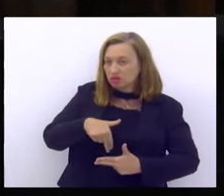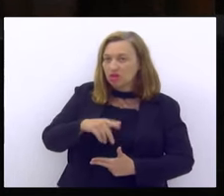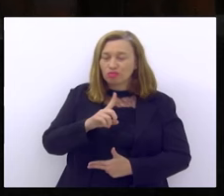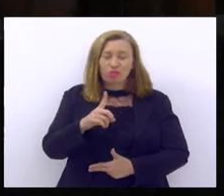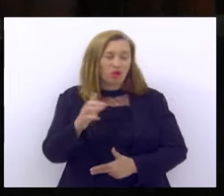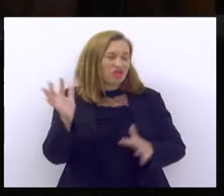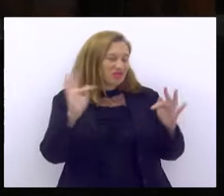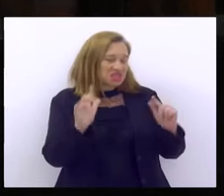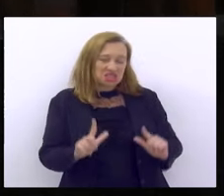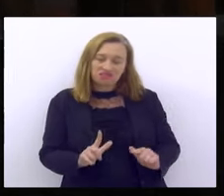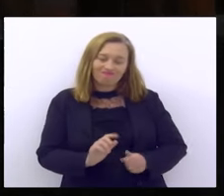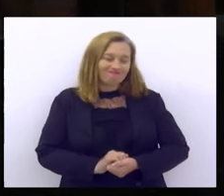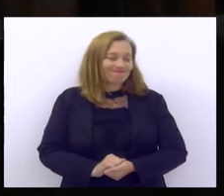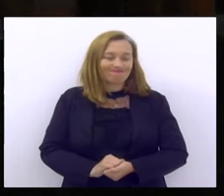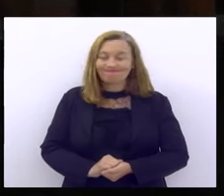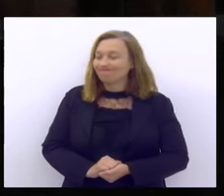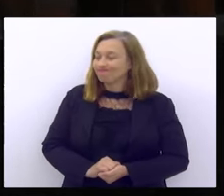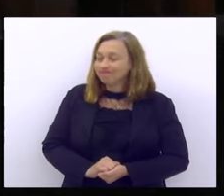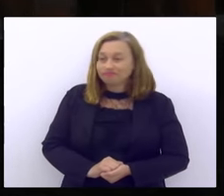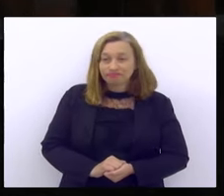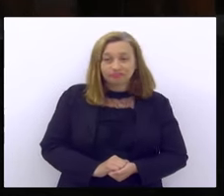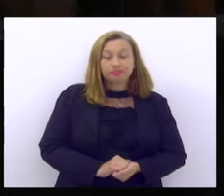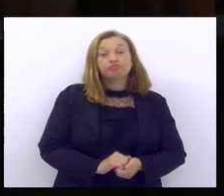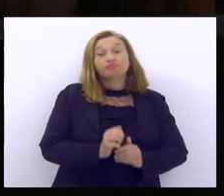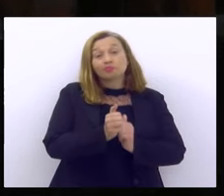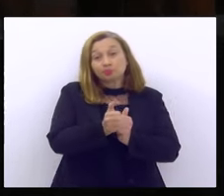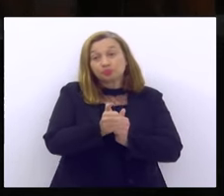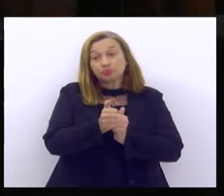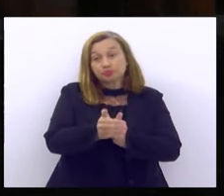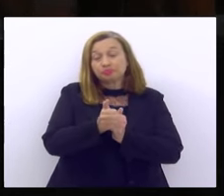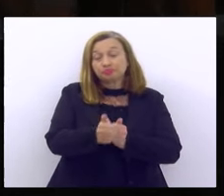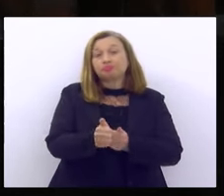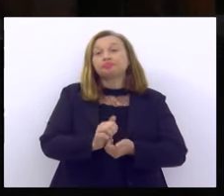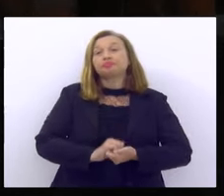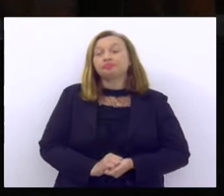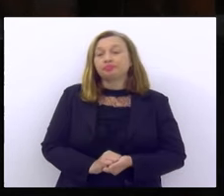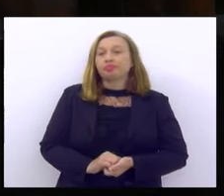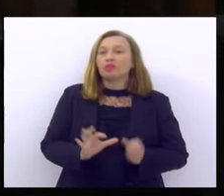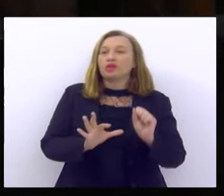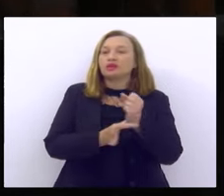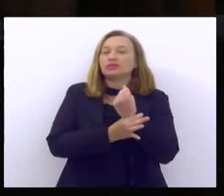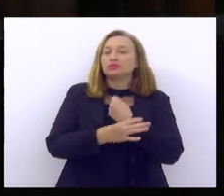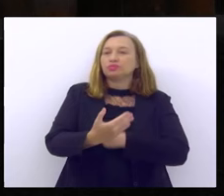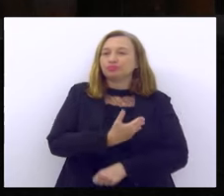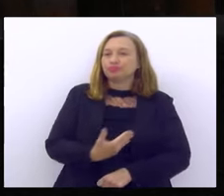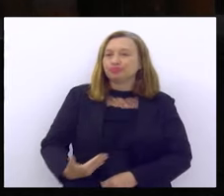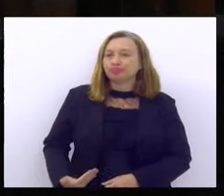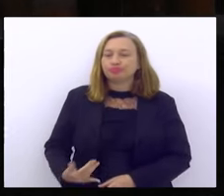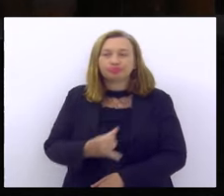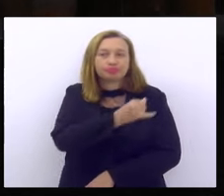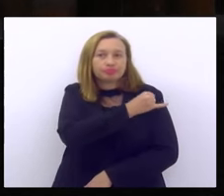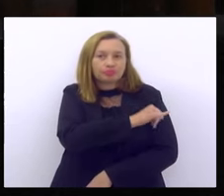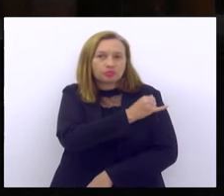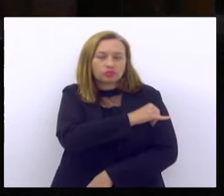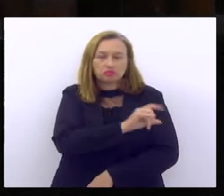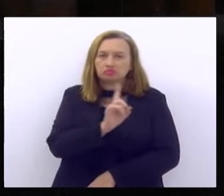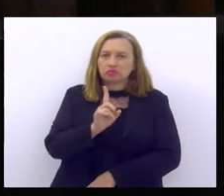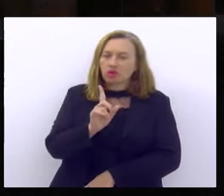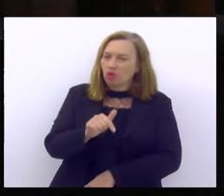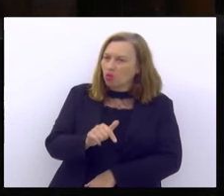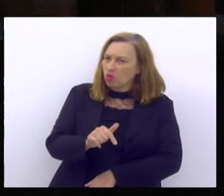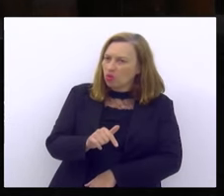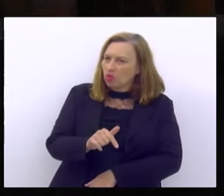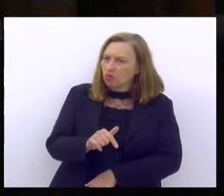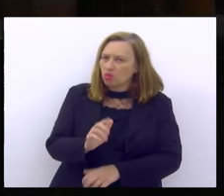dos mais felizes. A gente tem acompanhado, na segurança pública do Rio, não é de hoje, não é